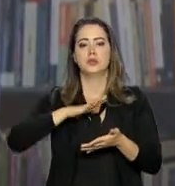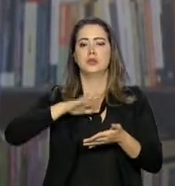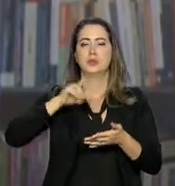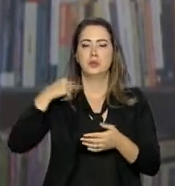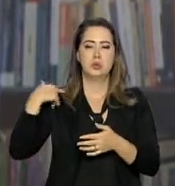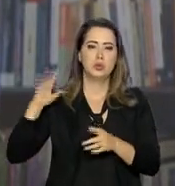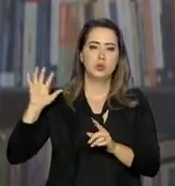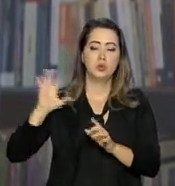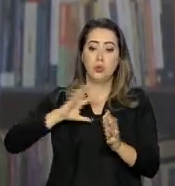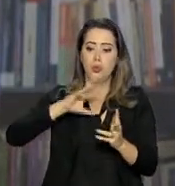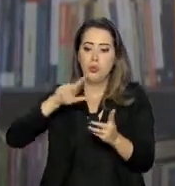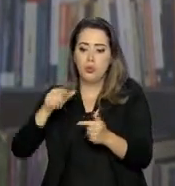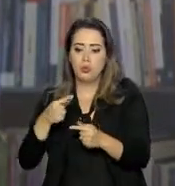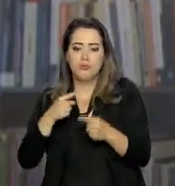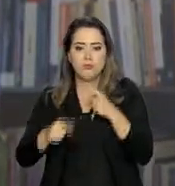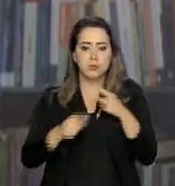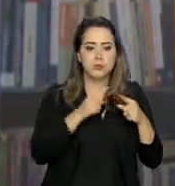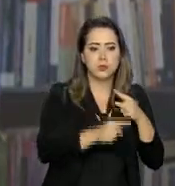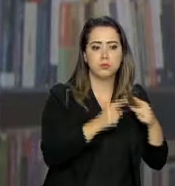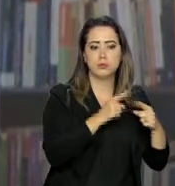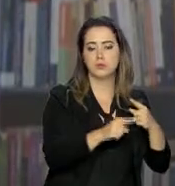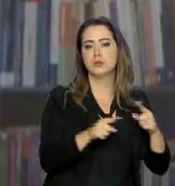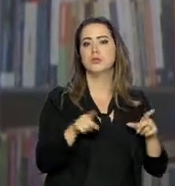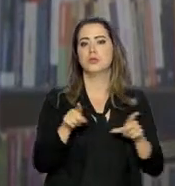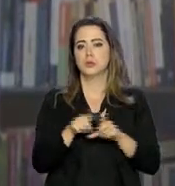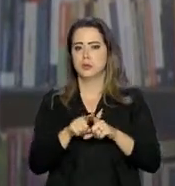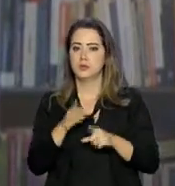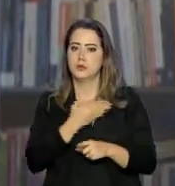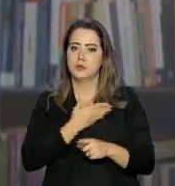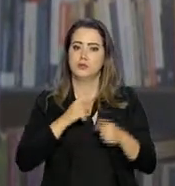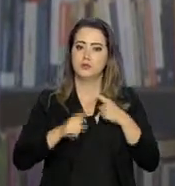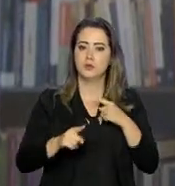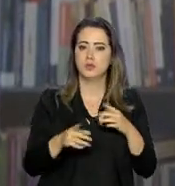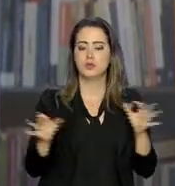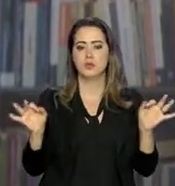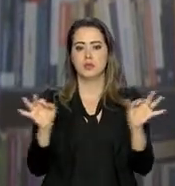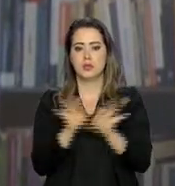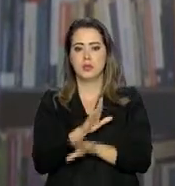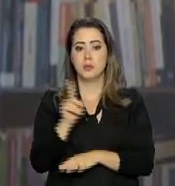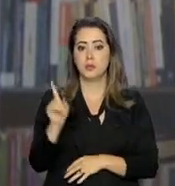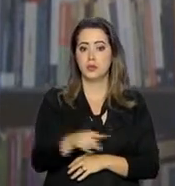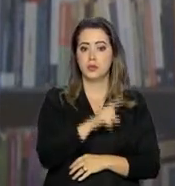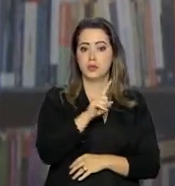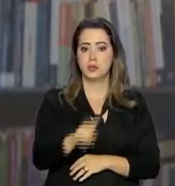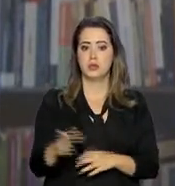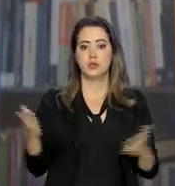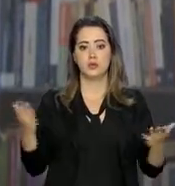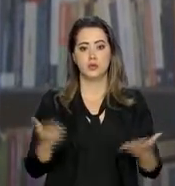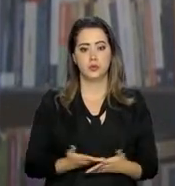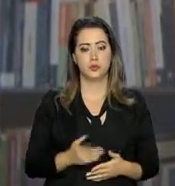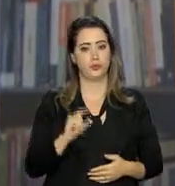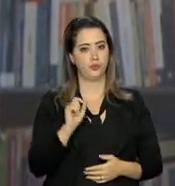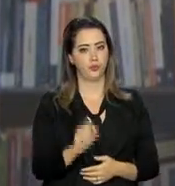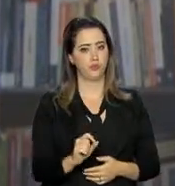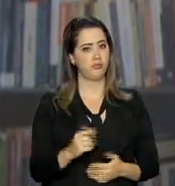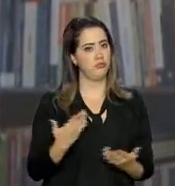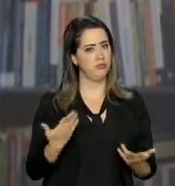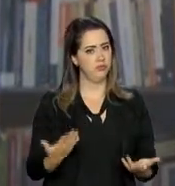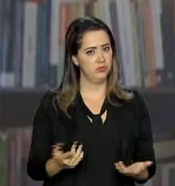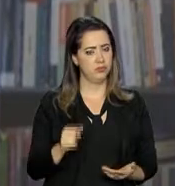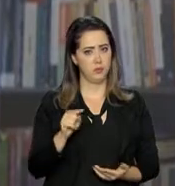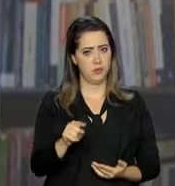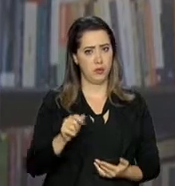internacionais e também de aliados o presidente do nó campo acabou sendo revogada hoje olha o roberto o